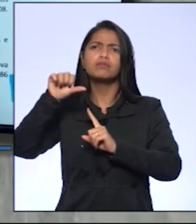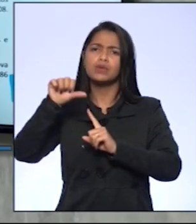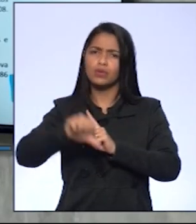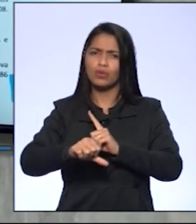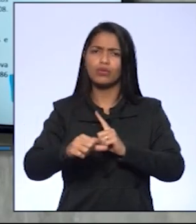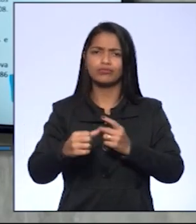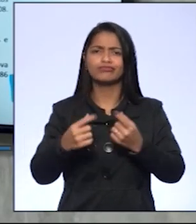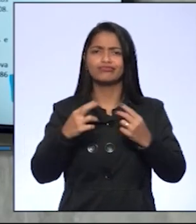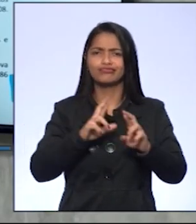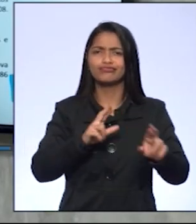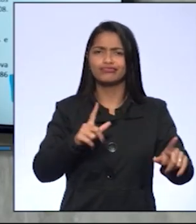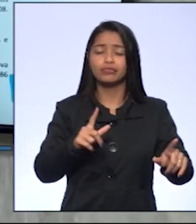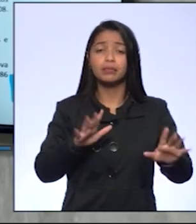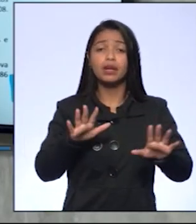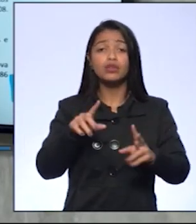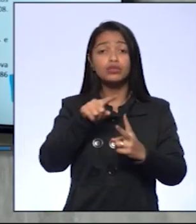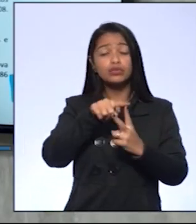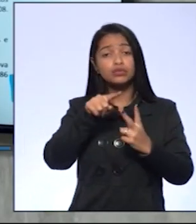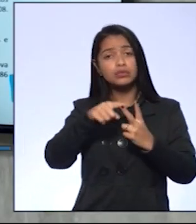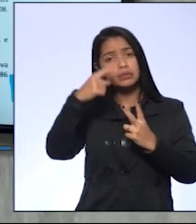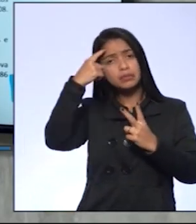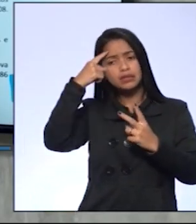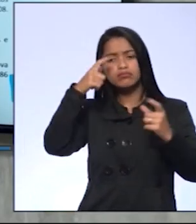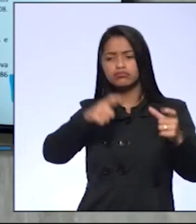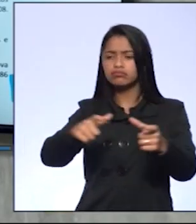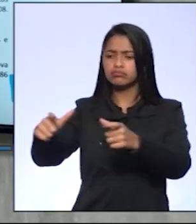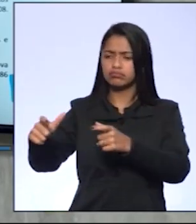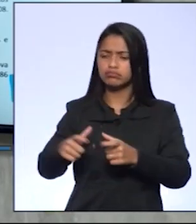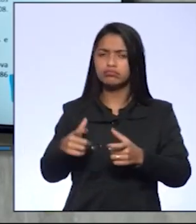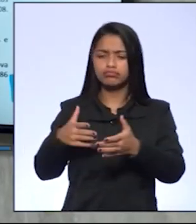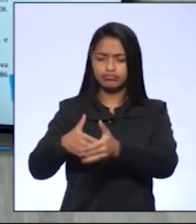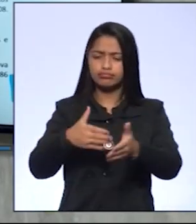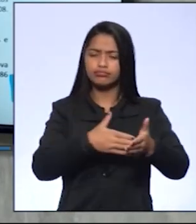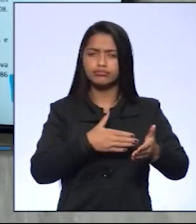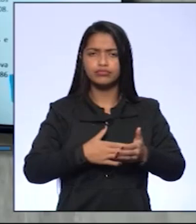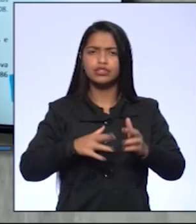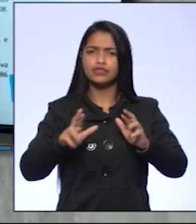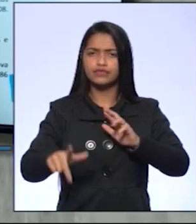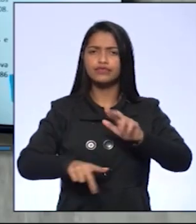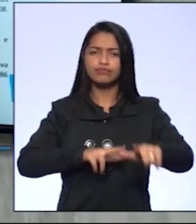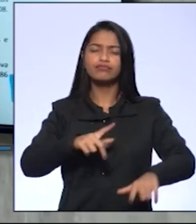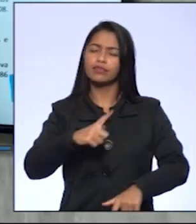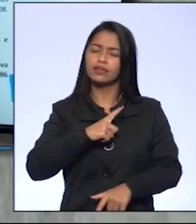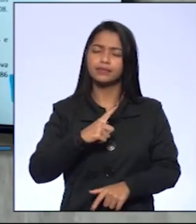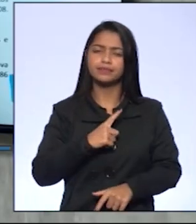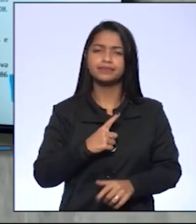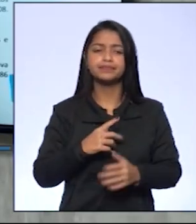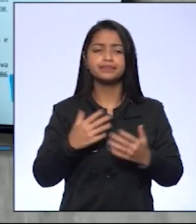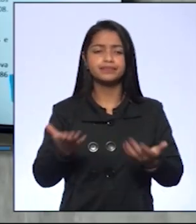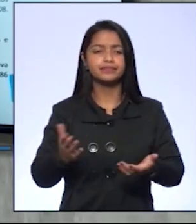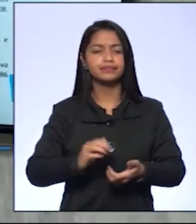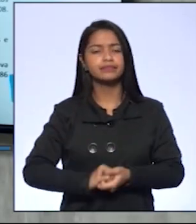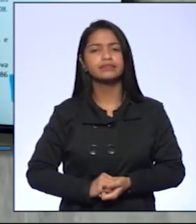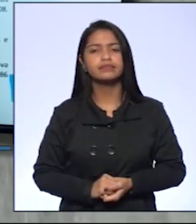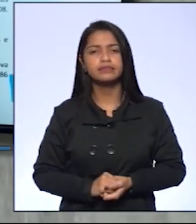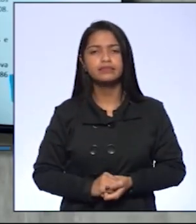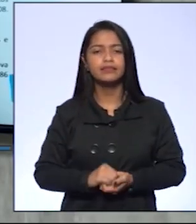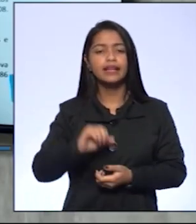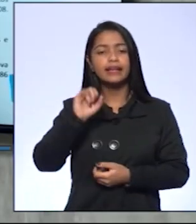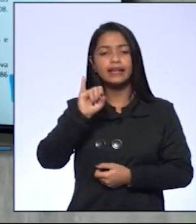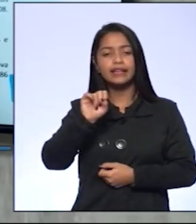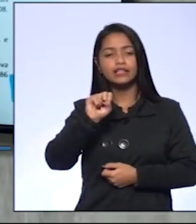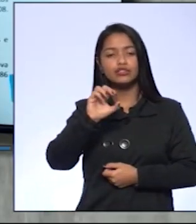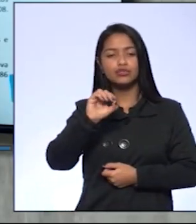haver divisões dialetais geográficas no Brasil. Eles acreditam nisso, tá? Cláudia, o que é esse negócio de